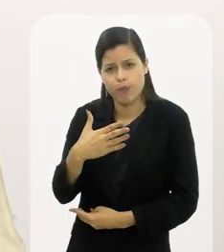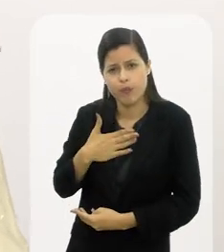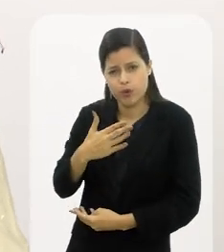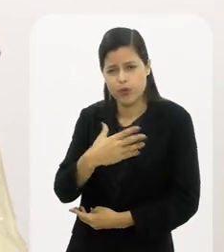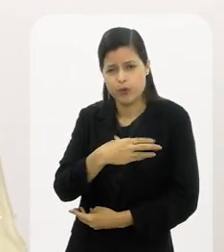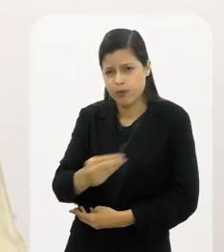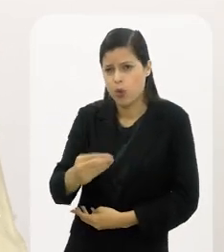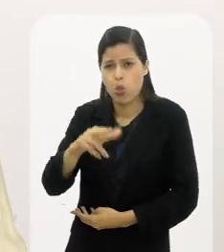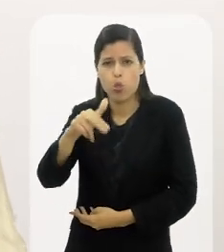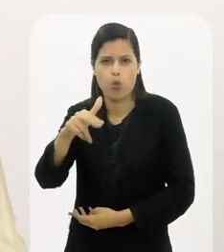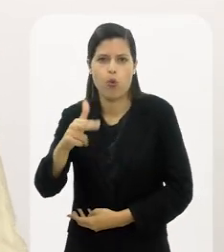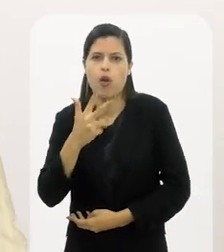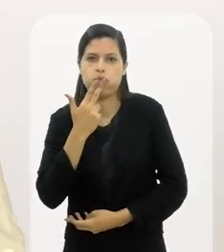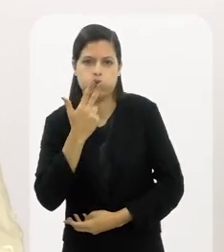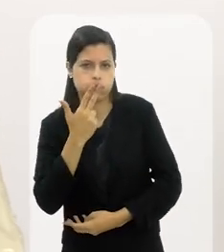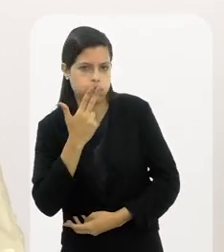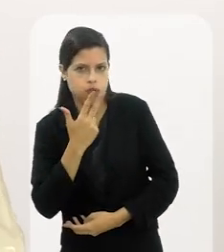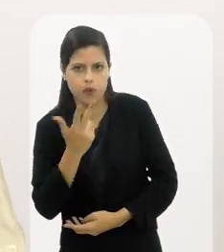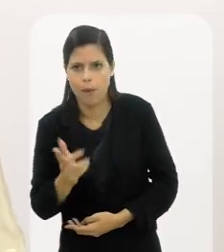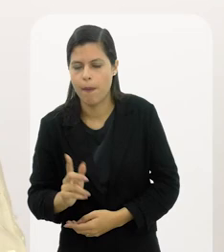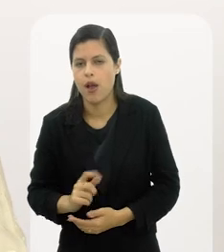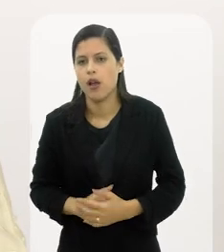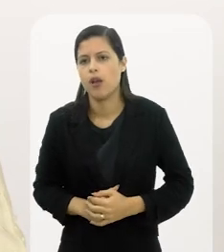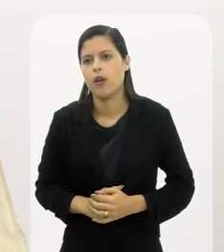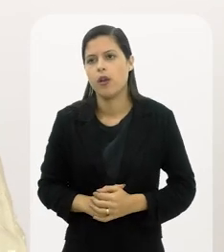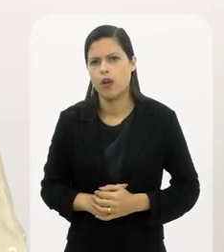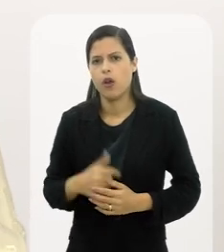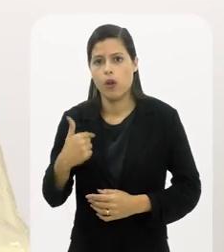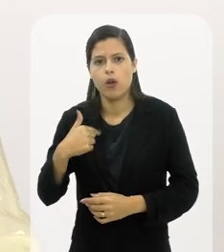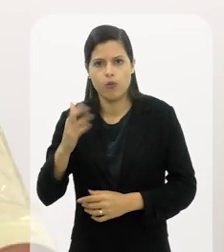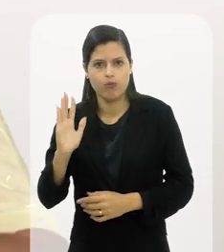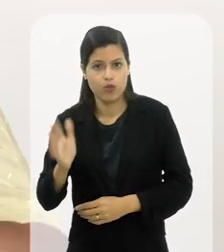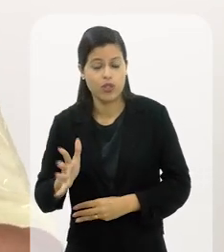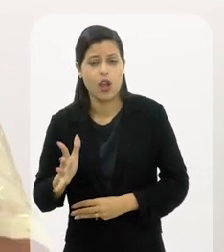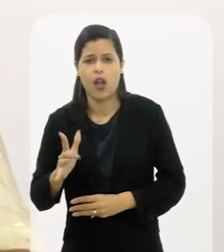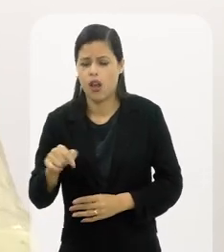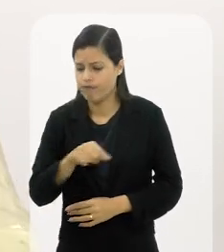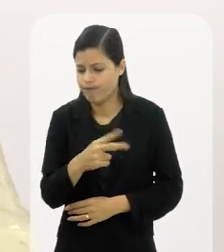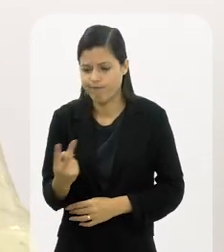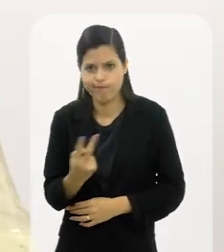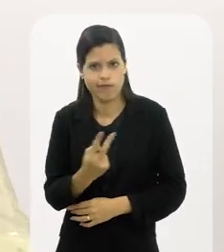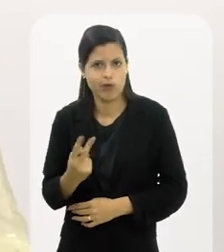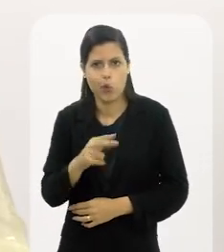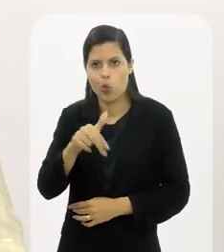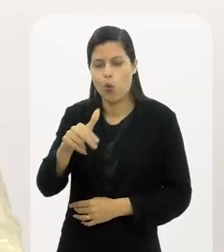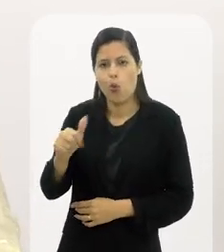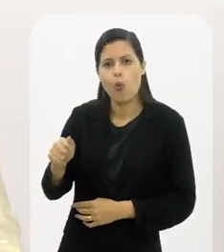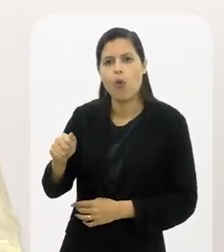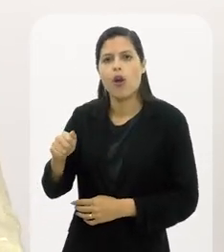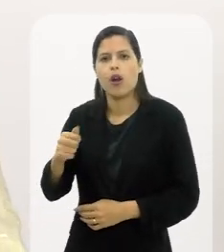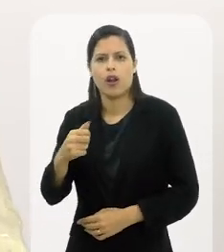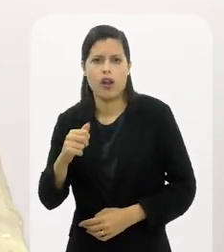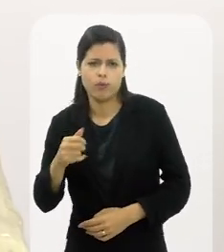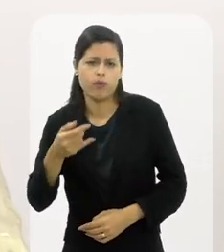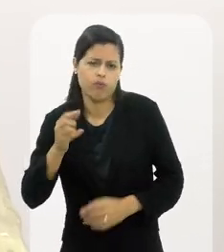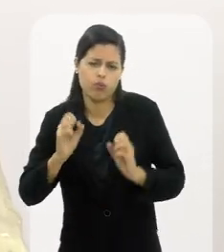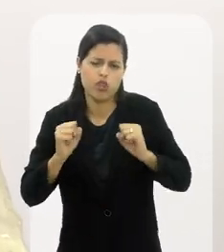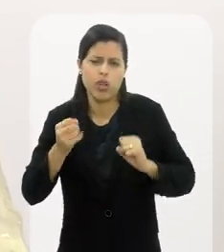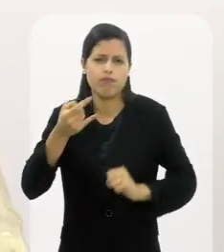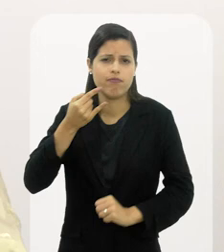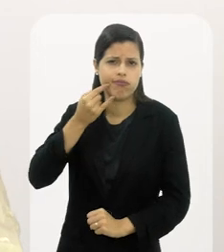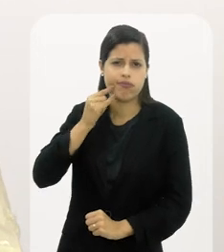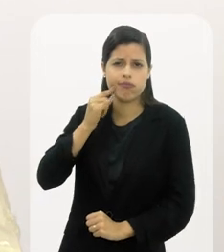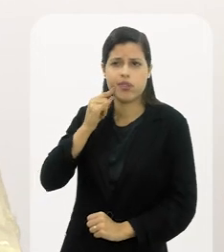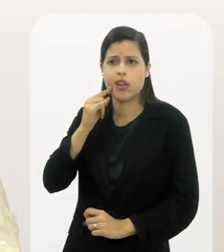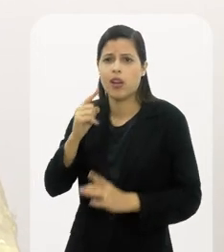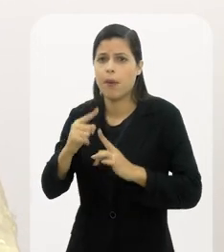eu já tivesse sido fumante antes, mas então eles nunca fumaram. E sempre tentaram buscar essa vida mais natural, né? Podiam até tomar um